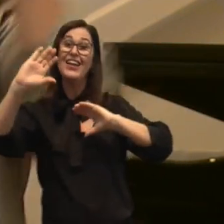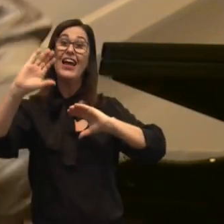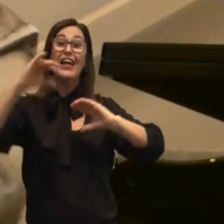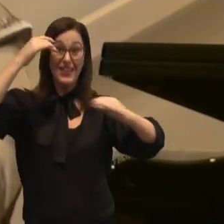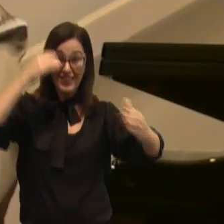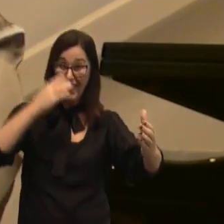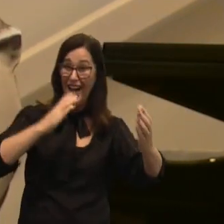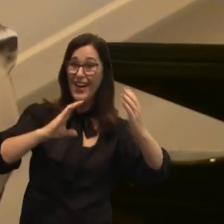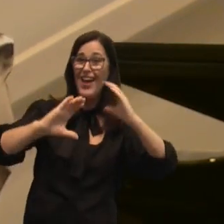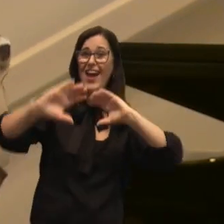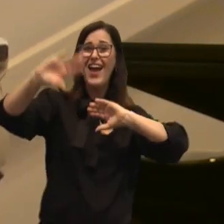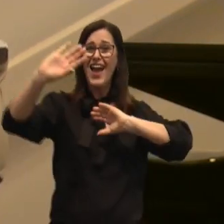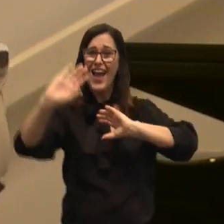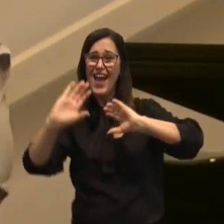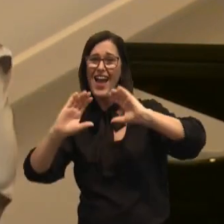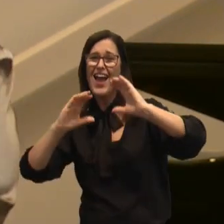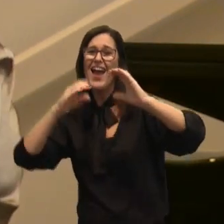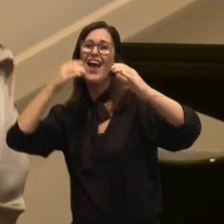cantarei,